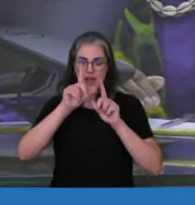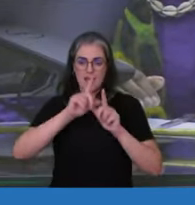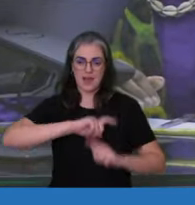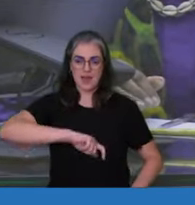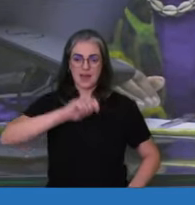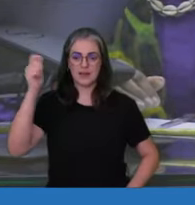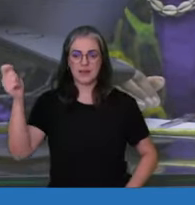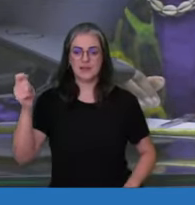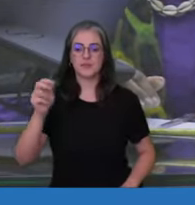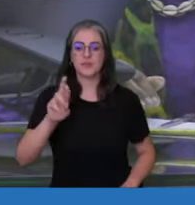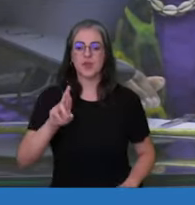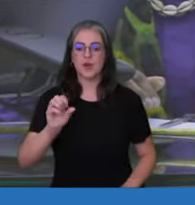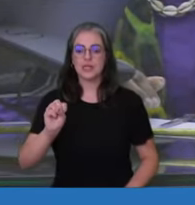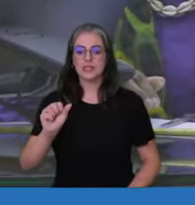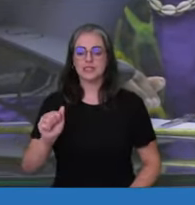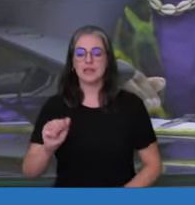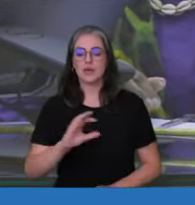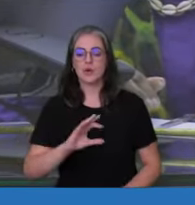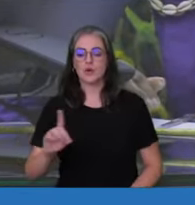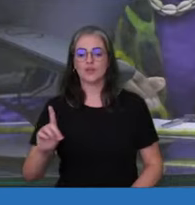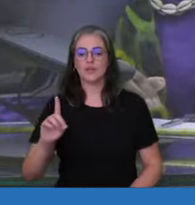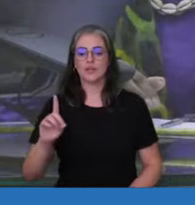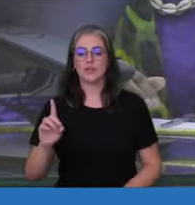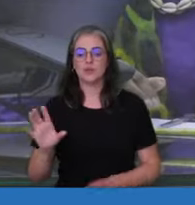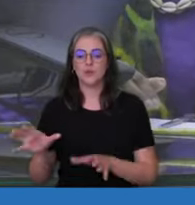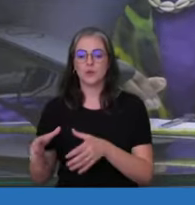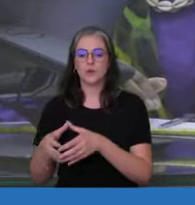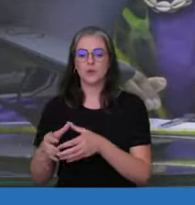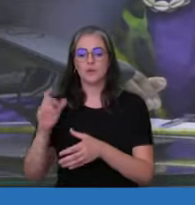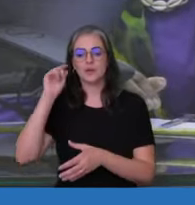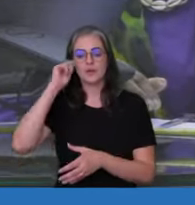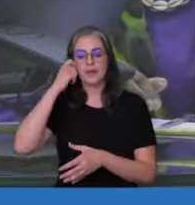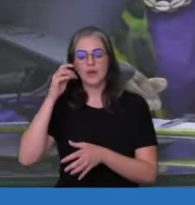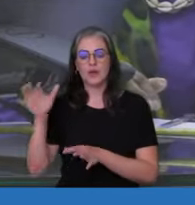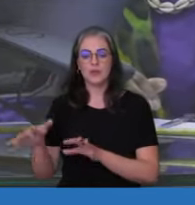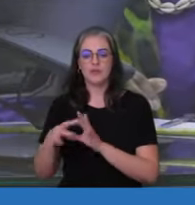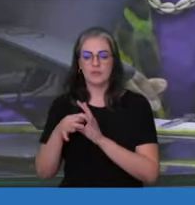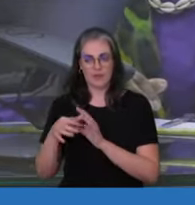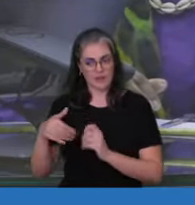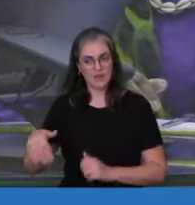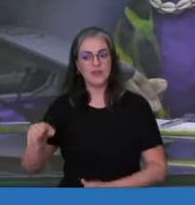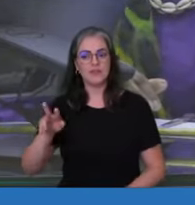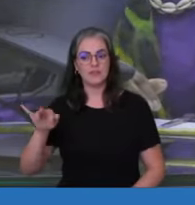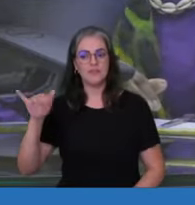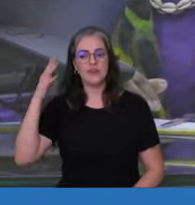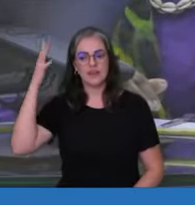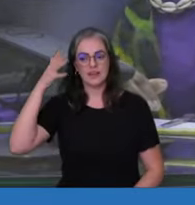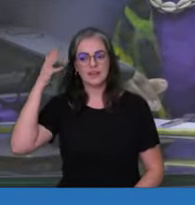Rosa Negra, coordenadora nacional do Movimento Negro Unificado, que daqui a pouco vai fazer uso da palavra. Jandira.